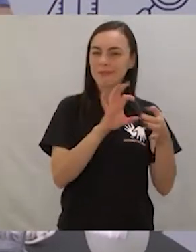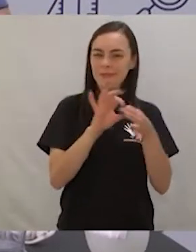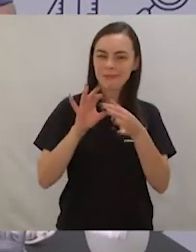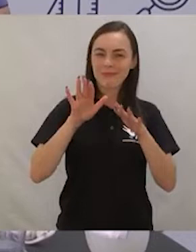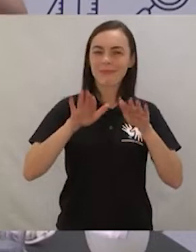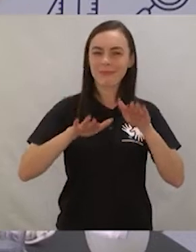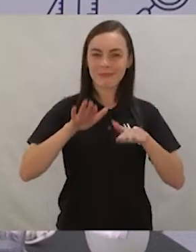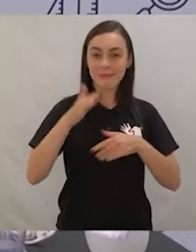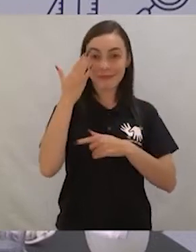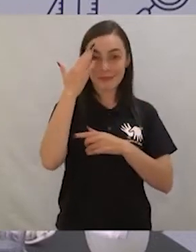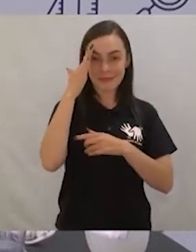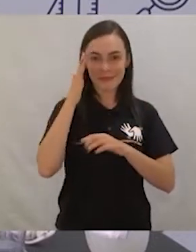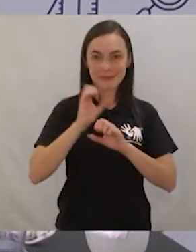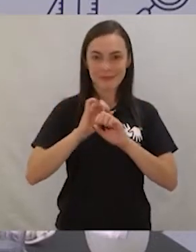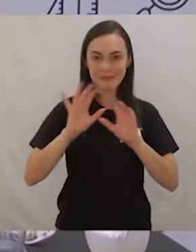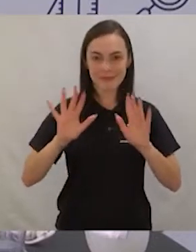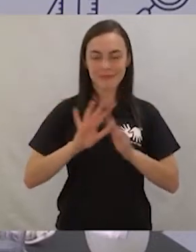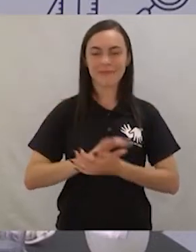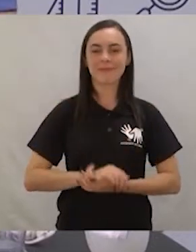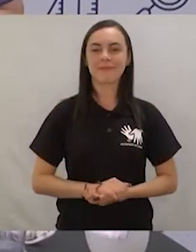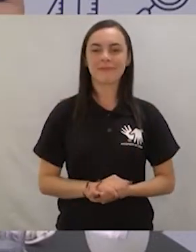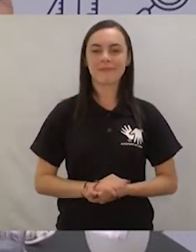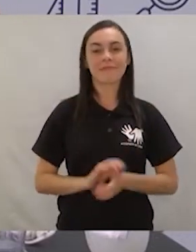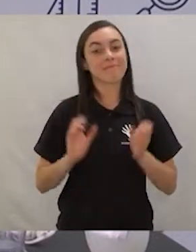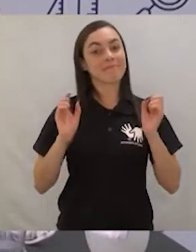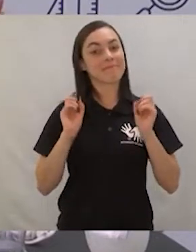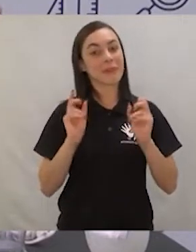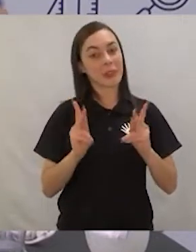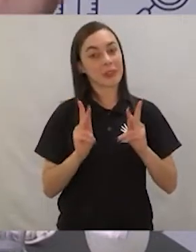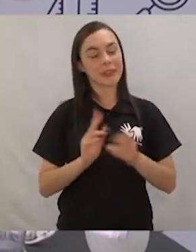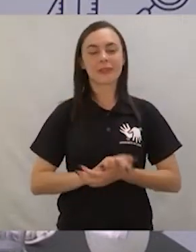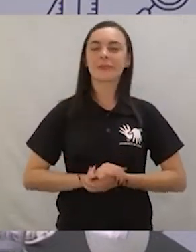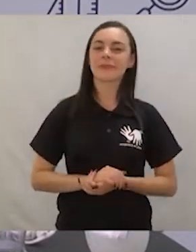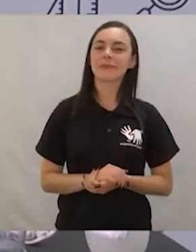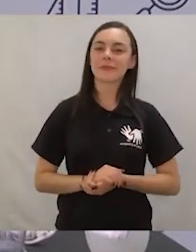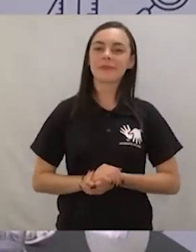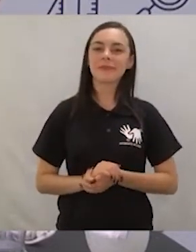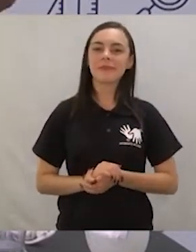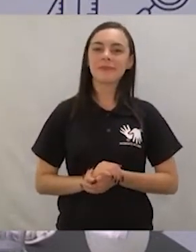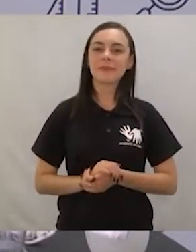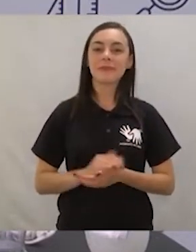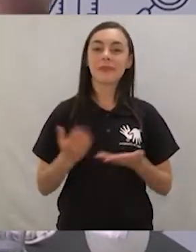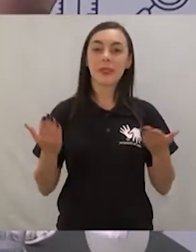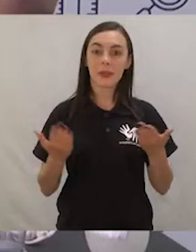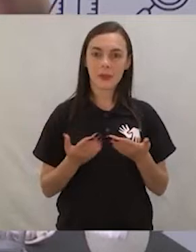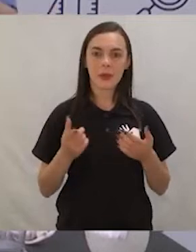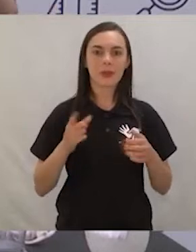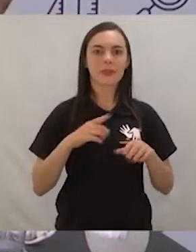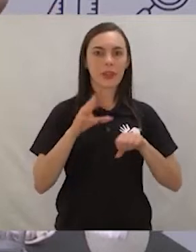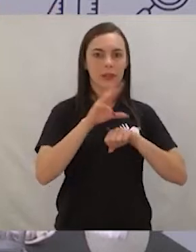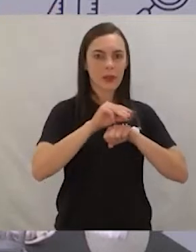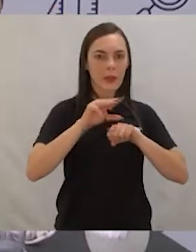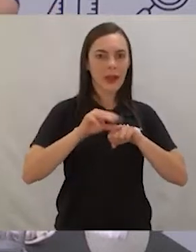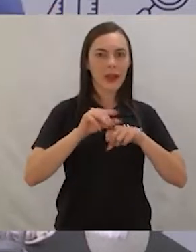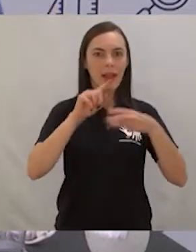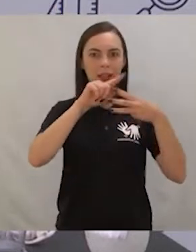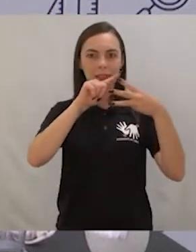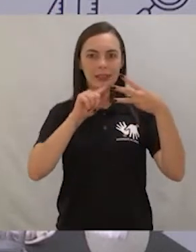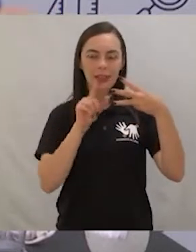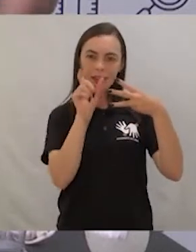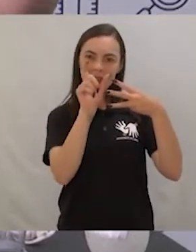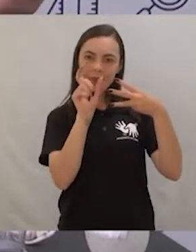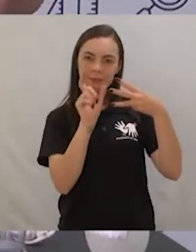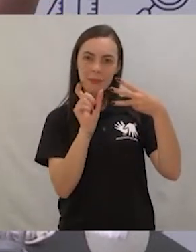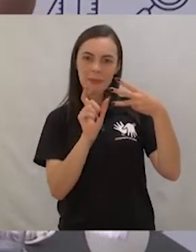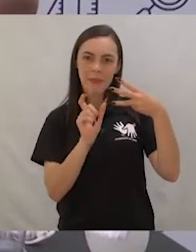acabaram de fazer. Entenderam? Então tá bom. Então já colocamos aqui no nosso conhecimento mais três palavras,